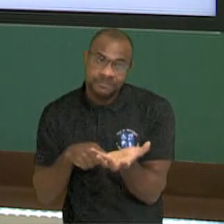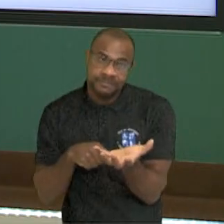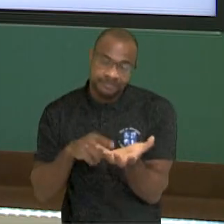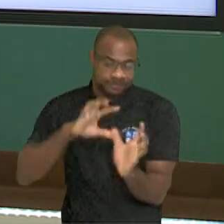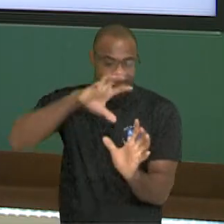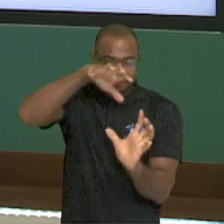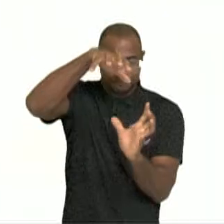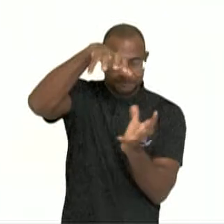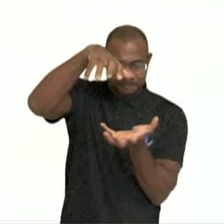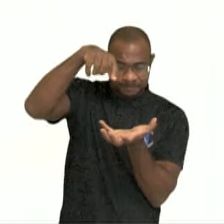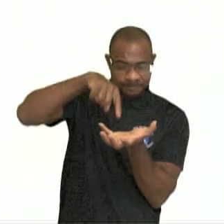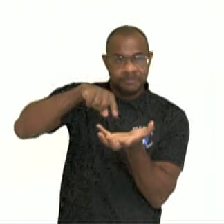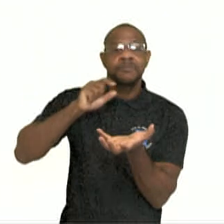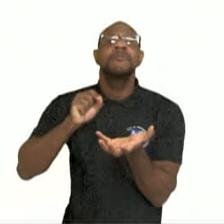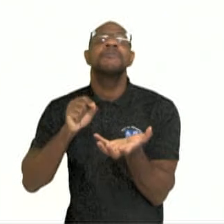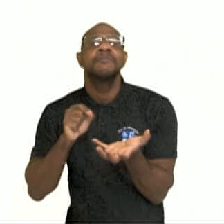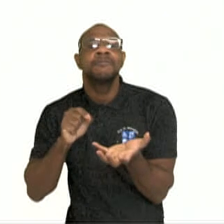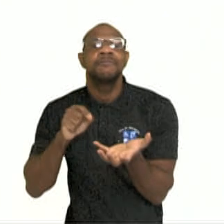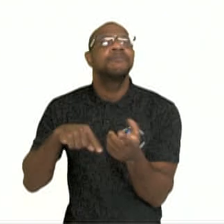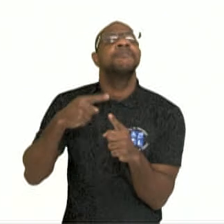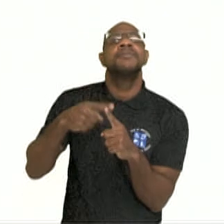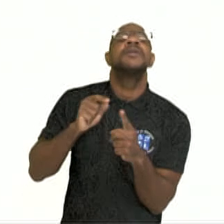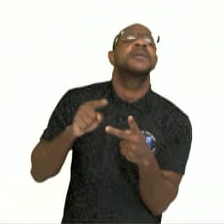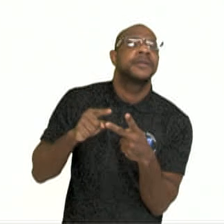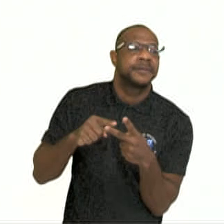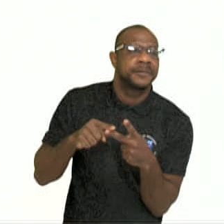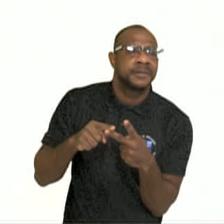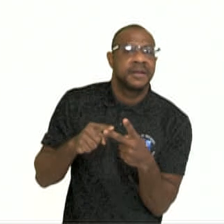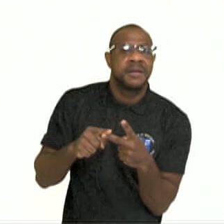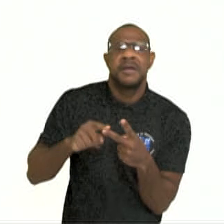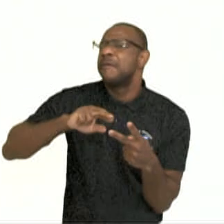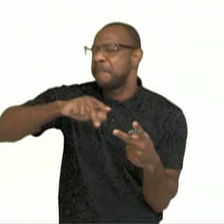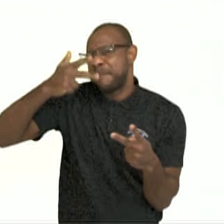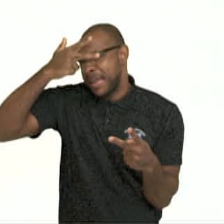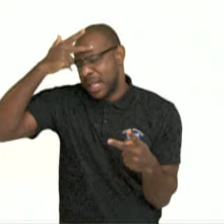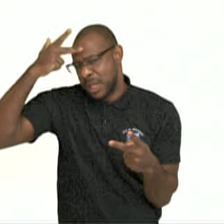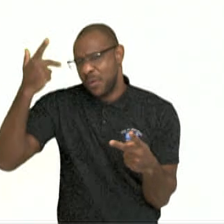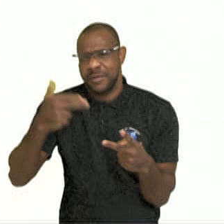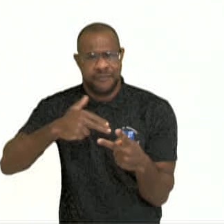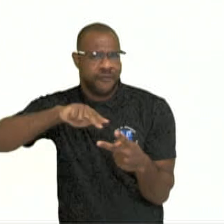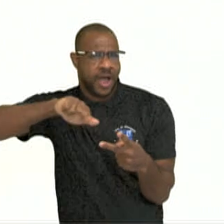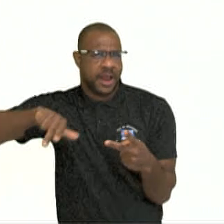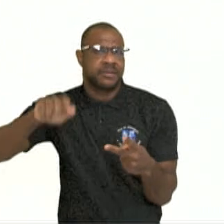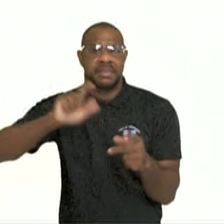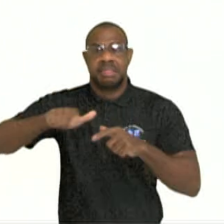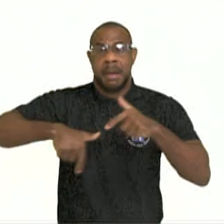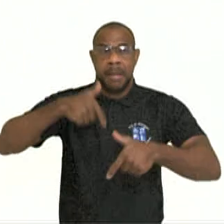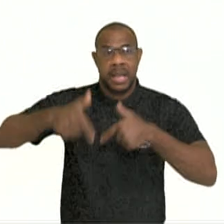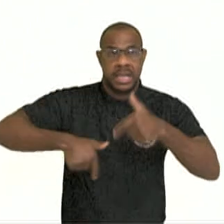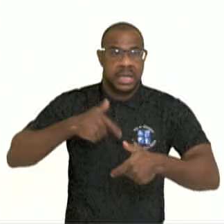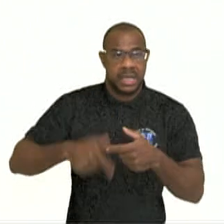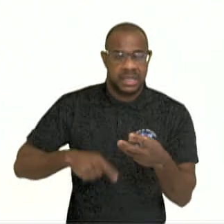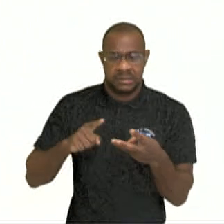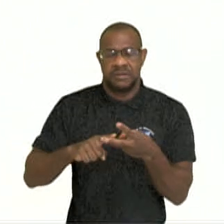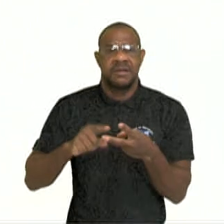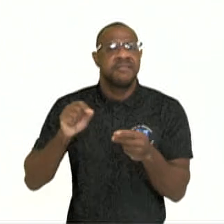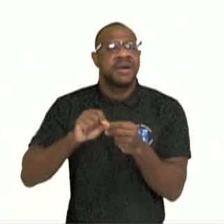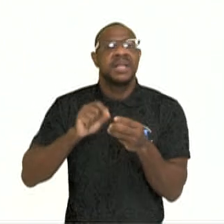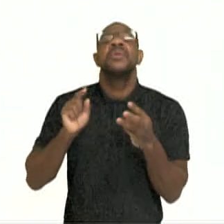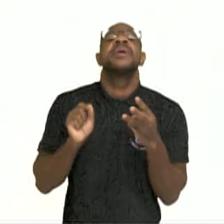planeta Terra. O que mais? Vemos várias pessoas, aparentemente trabalhando, realizando